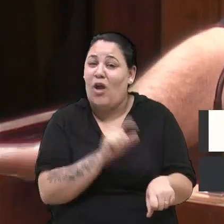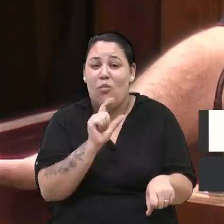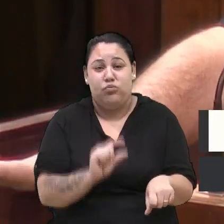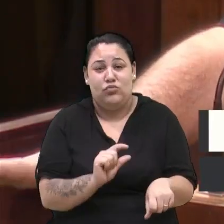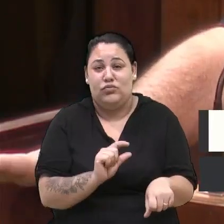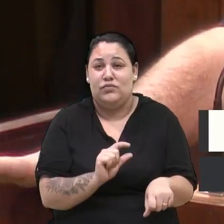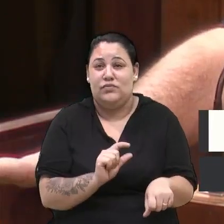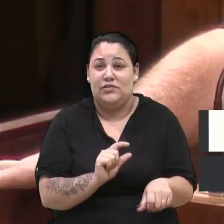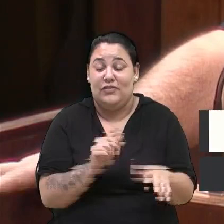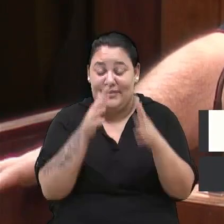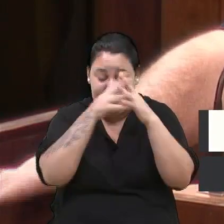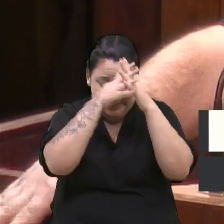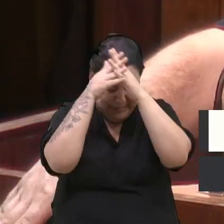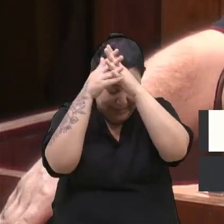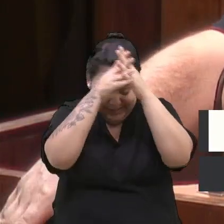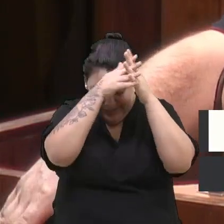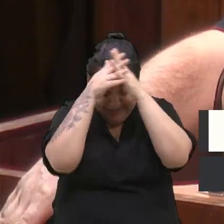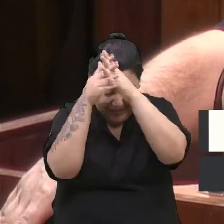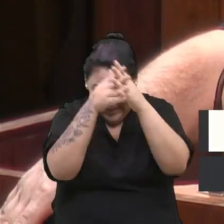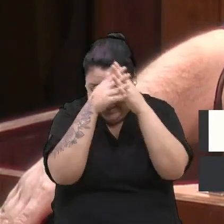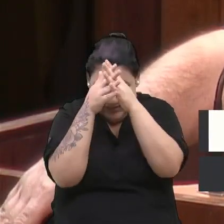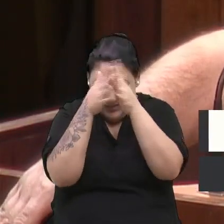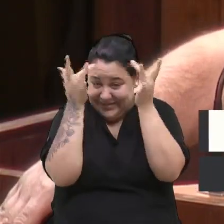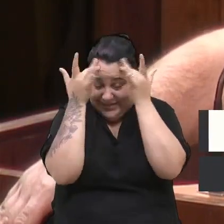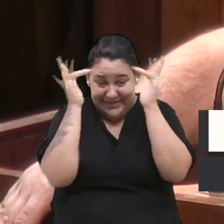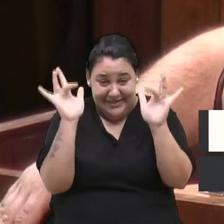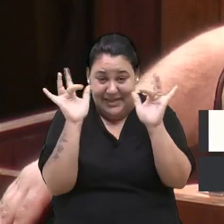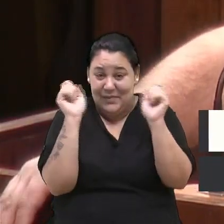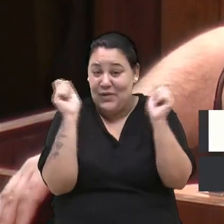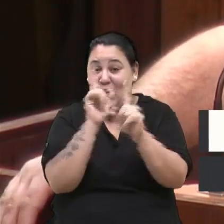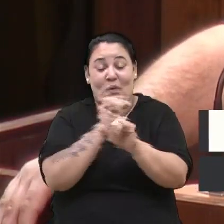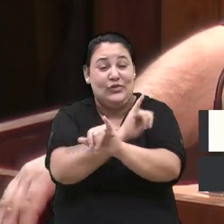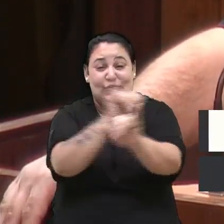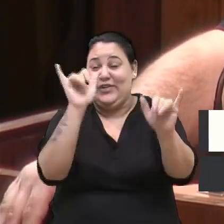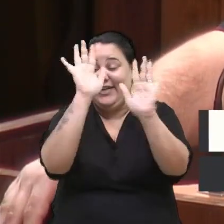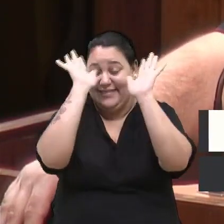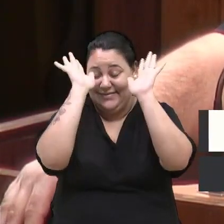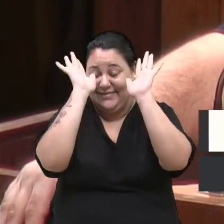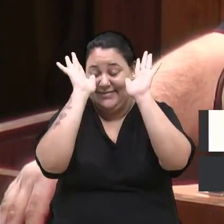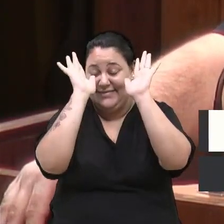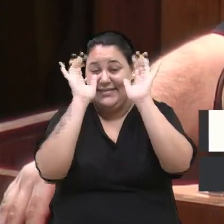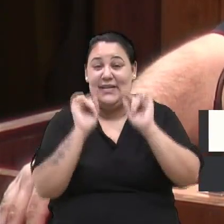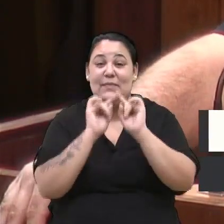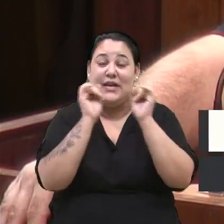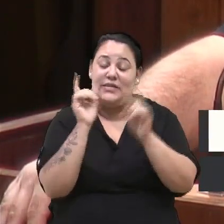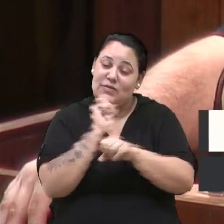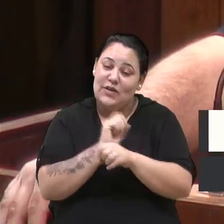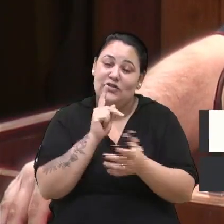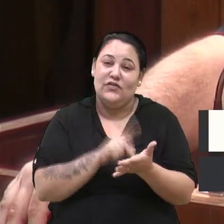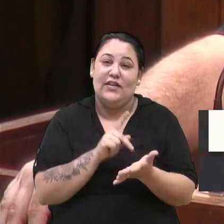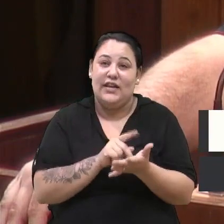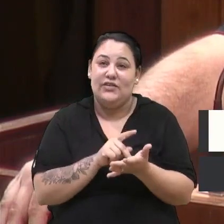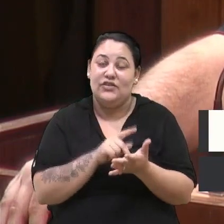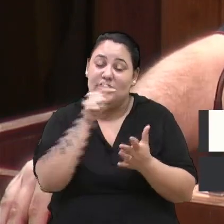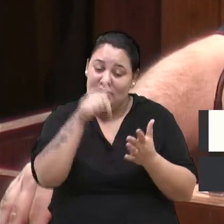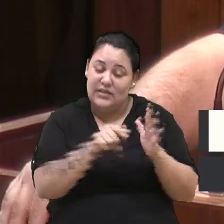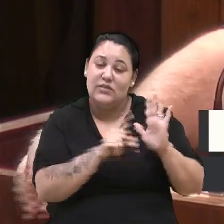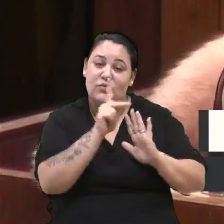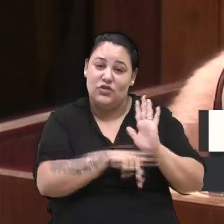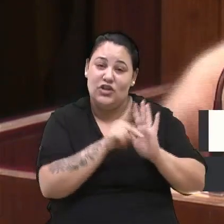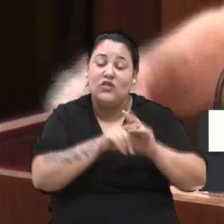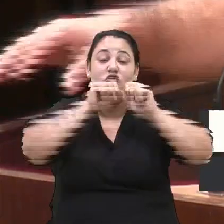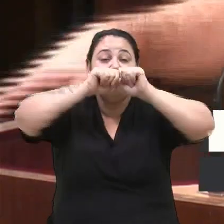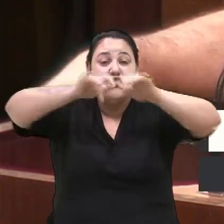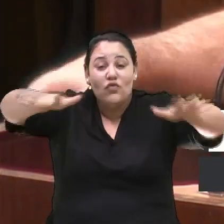pessoal da empresa, que não sabem nem qual eles vão divulgar. Mas eu espero que esse projeto seja amplamente divulgado, porque Caxias do Sul